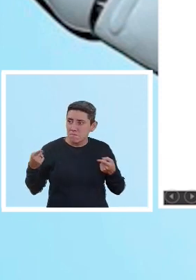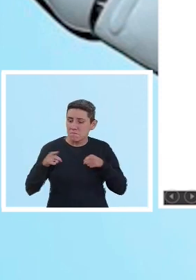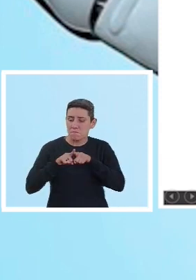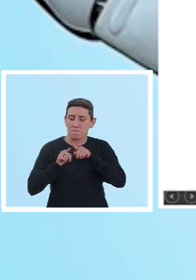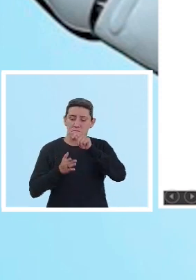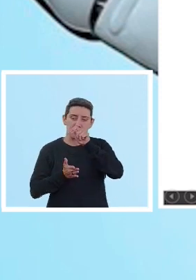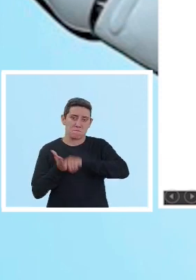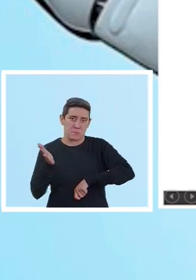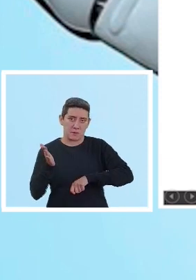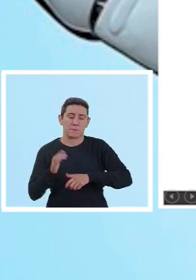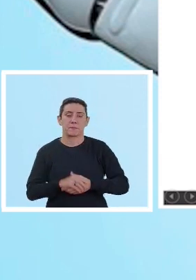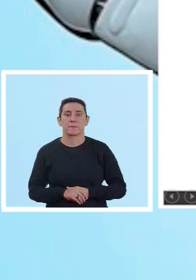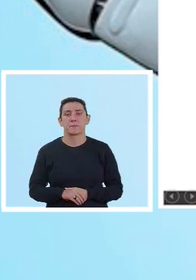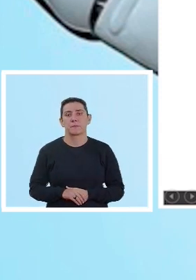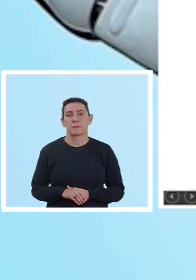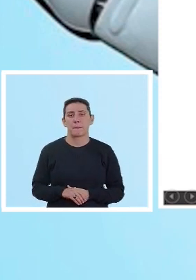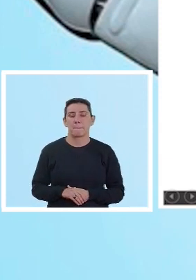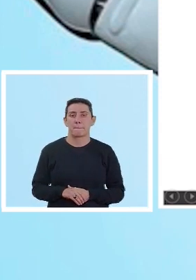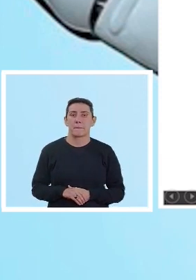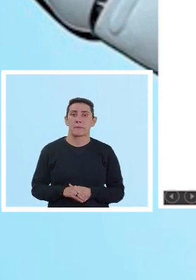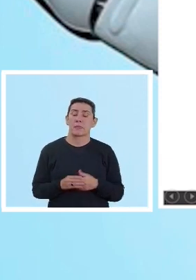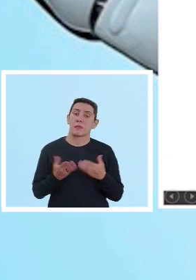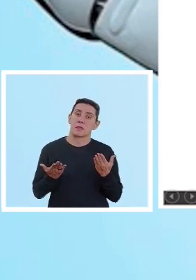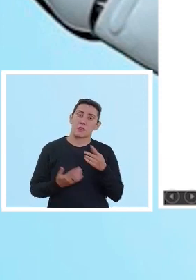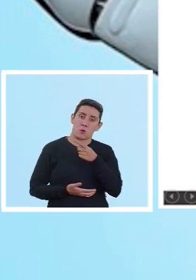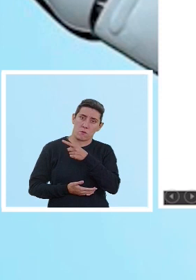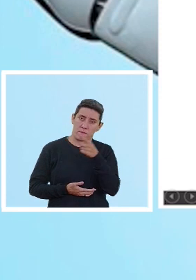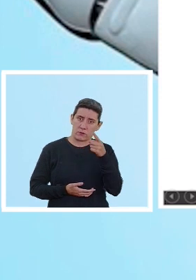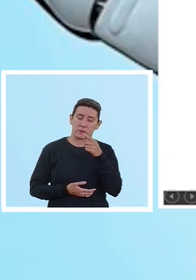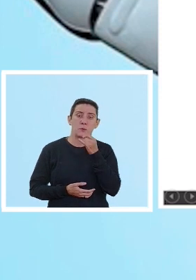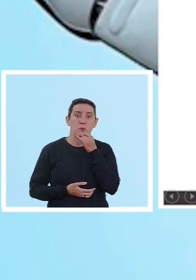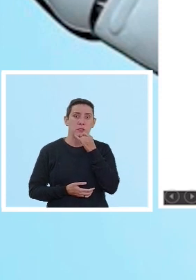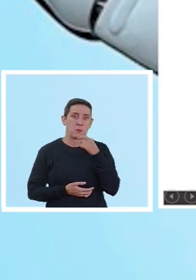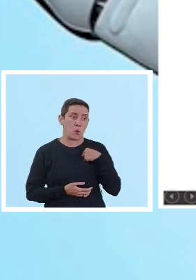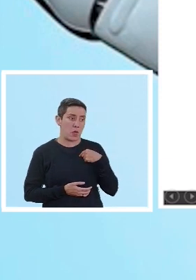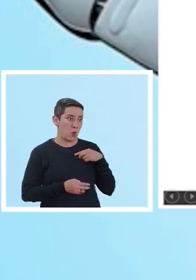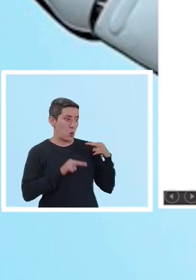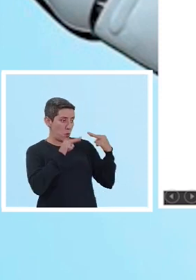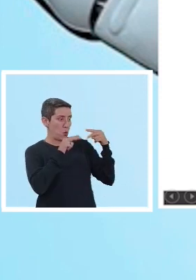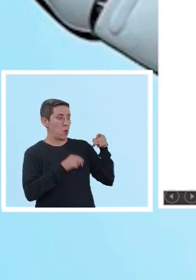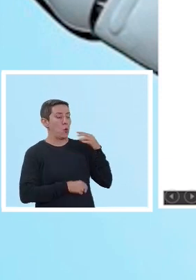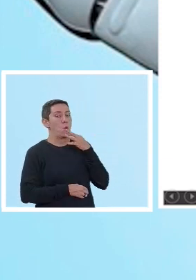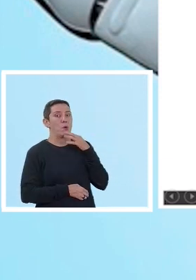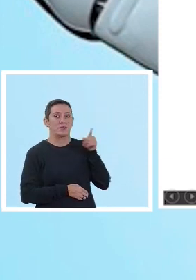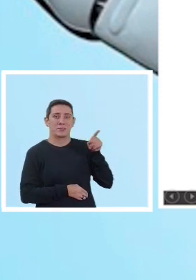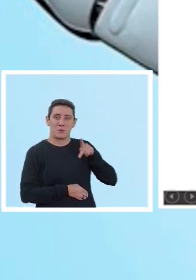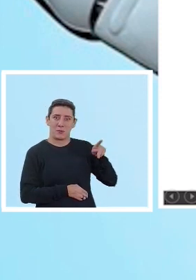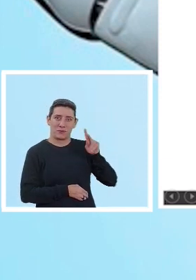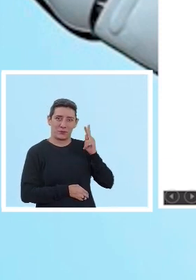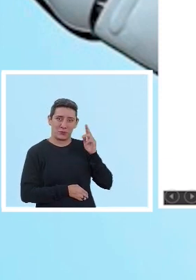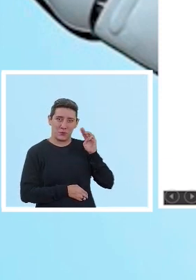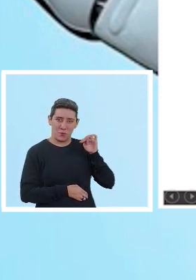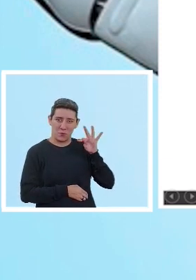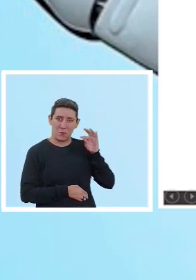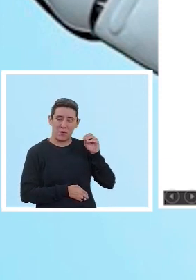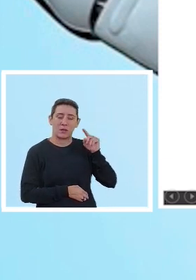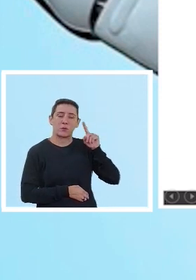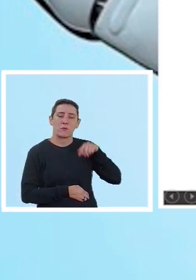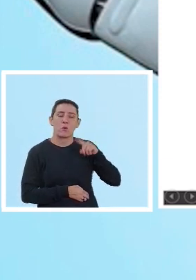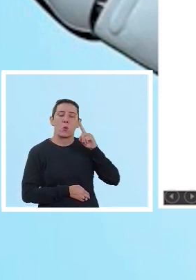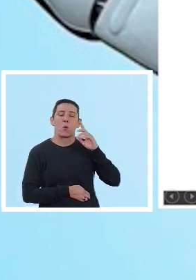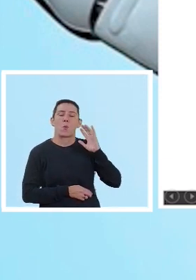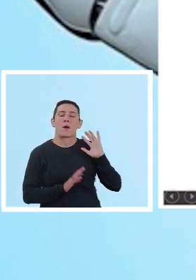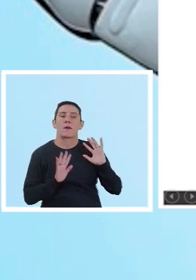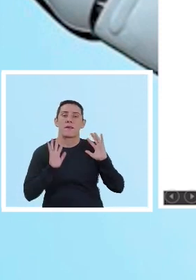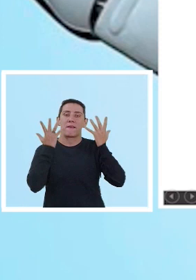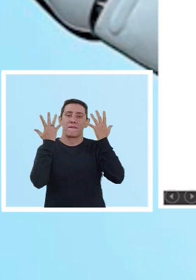é para você ouvir que tem noção eu conheci o professor Humberto justamente em um evento que teve que foi promovido